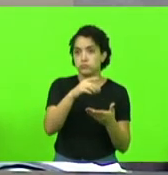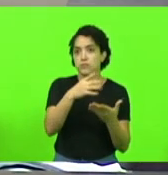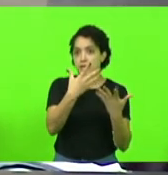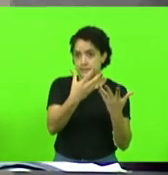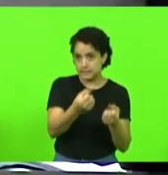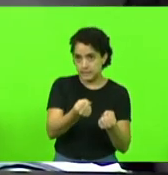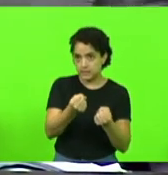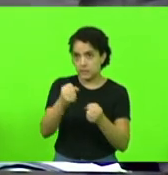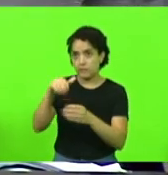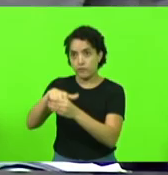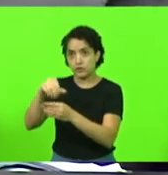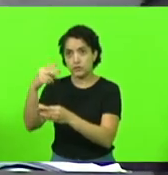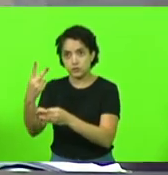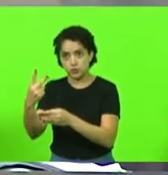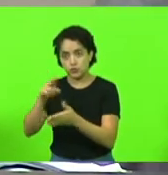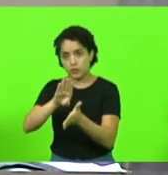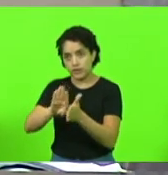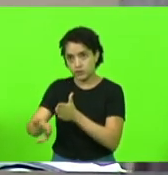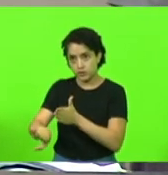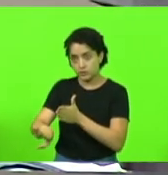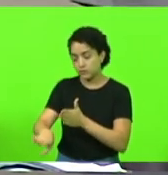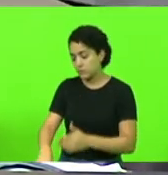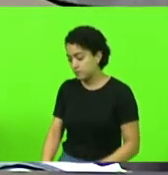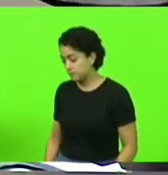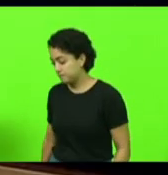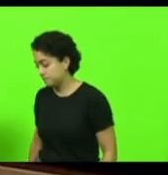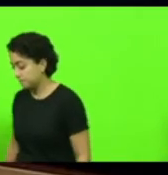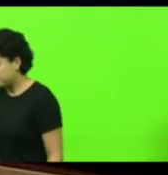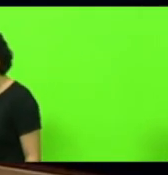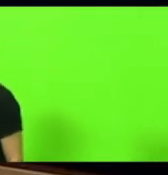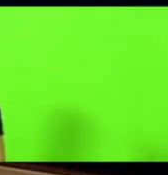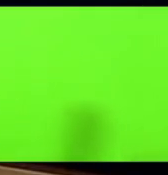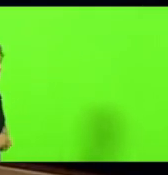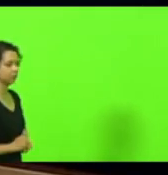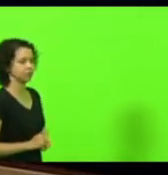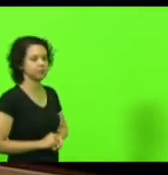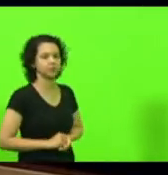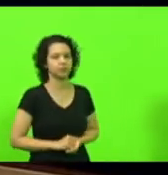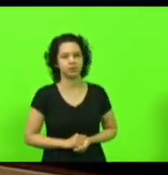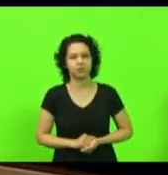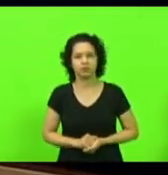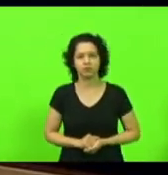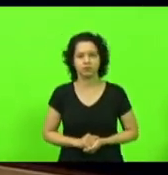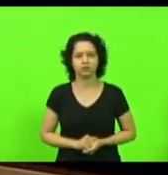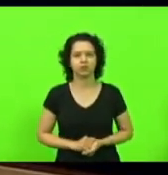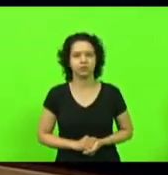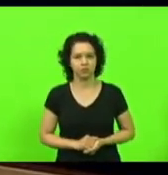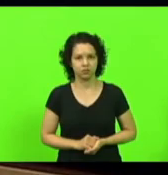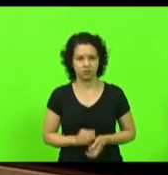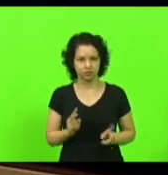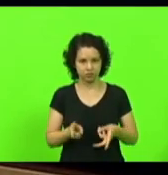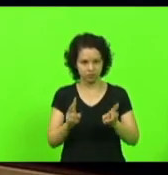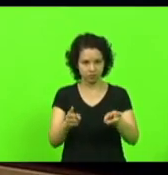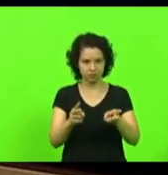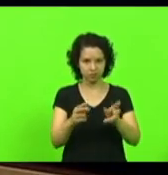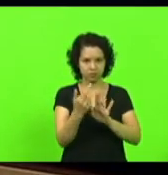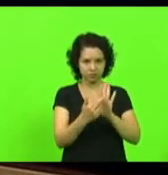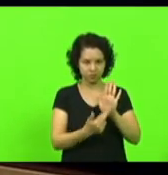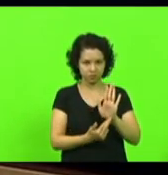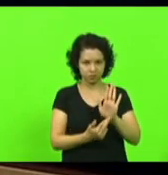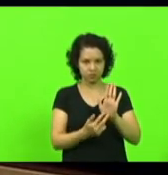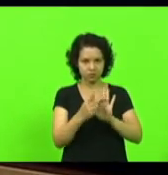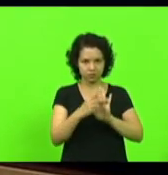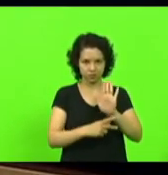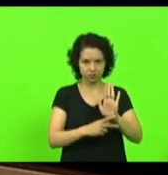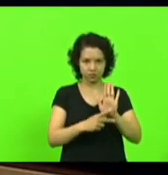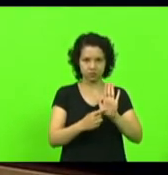global, quem vota dois, rejeita o substitutivo global. E fica a redação do projeto, então, apresentado pelo deputado